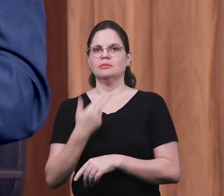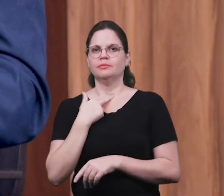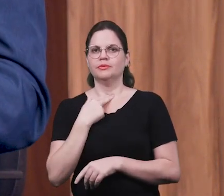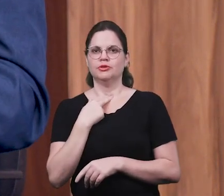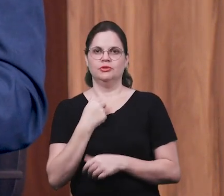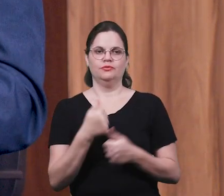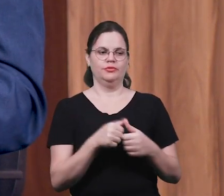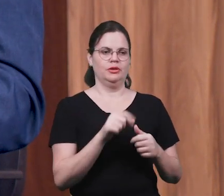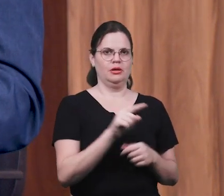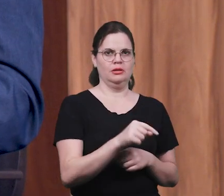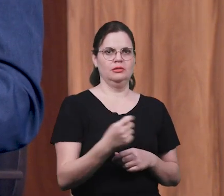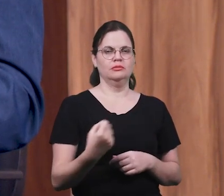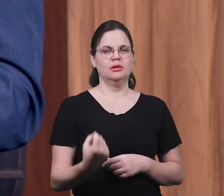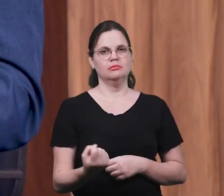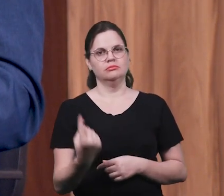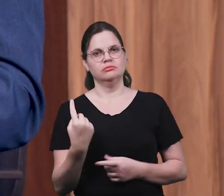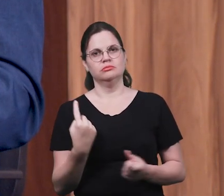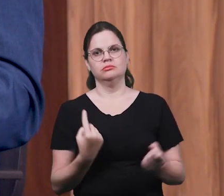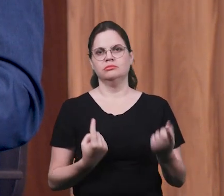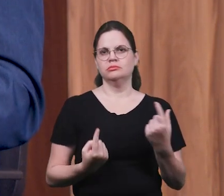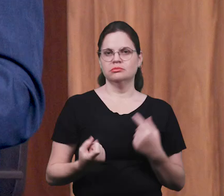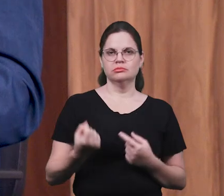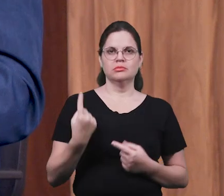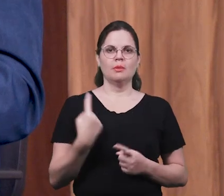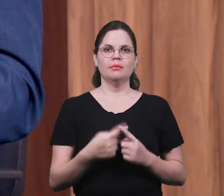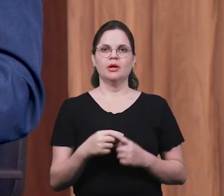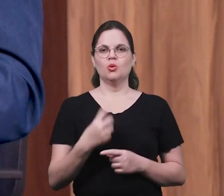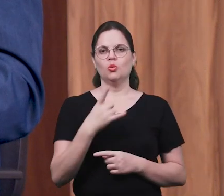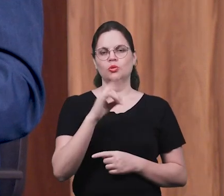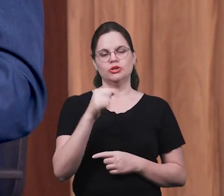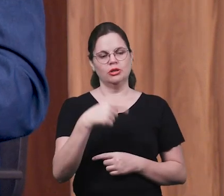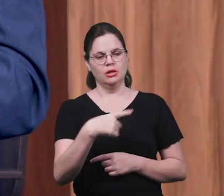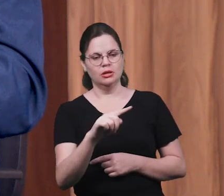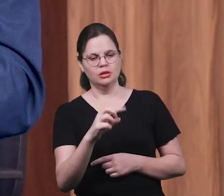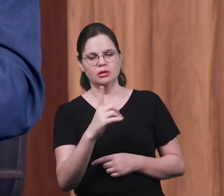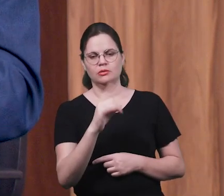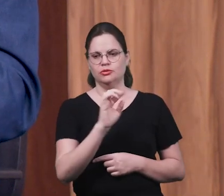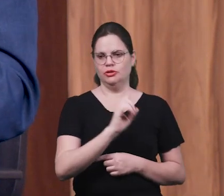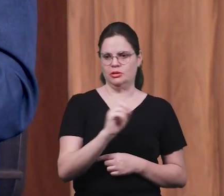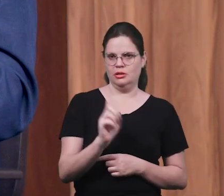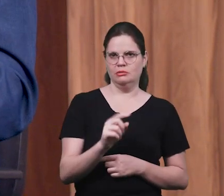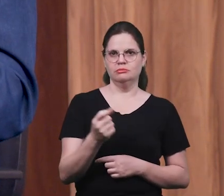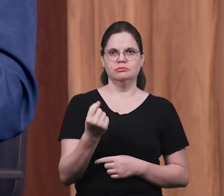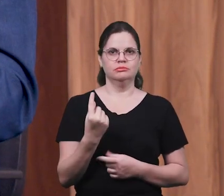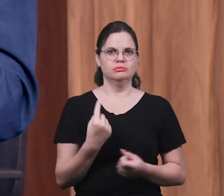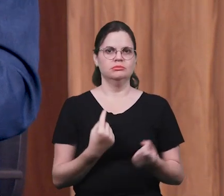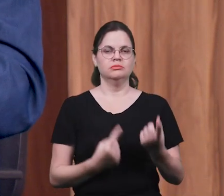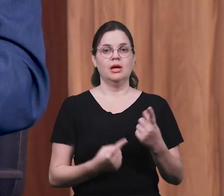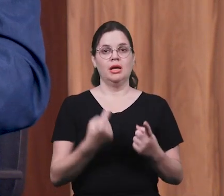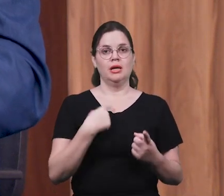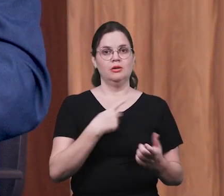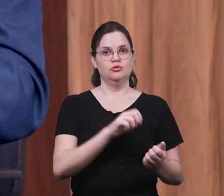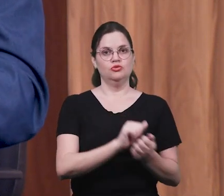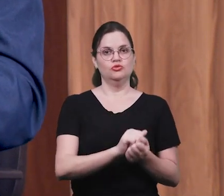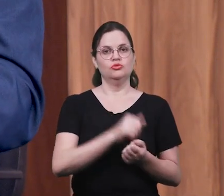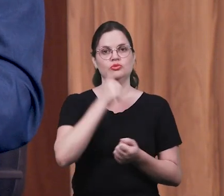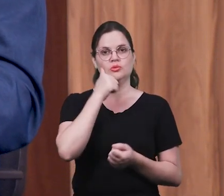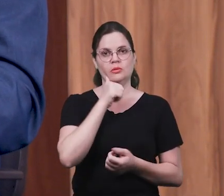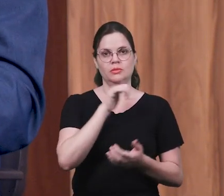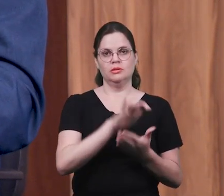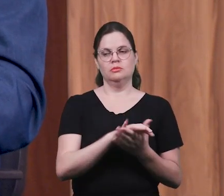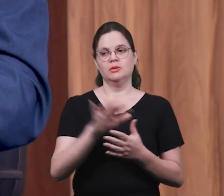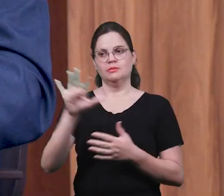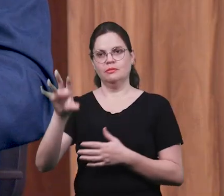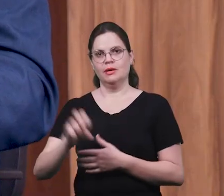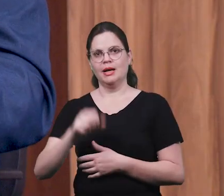um dia sim, um dia não, que eu trabalhava por plantão, nós levávamos, eu e minha esposa, a mãe até o